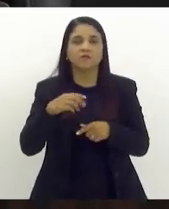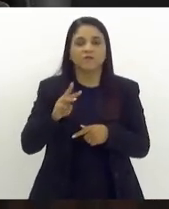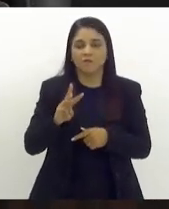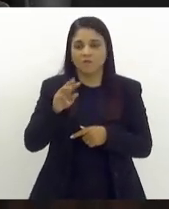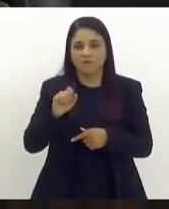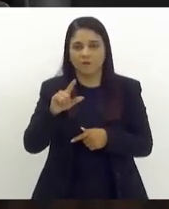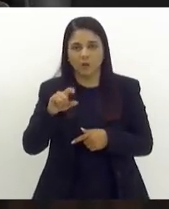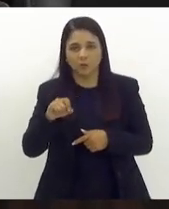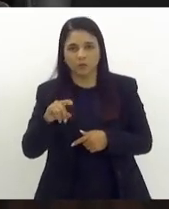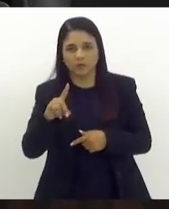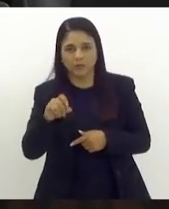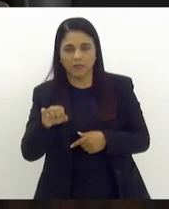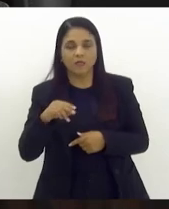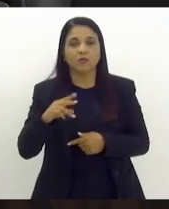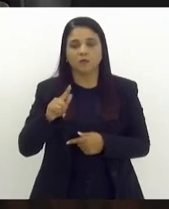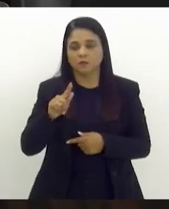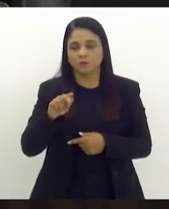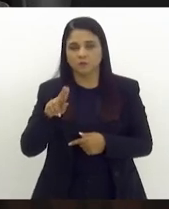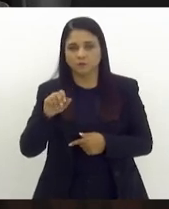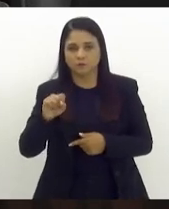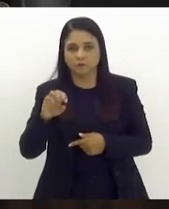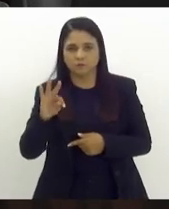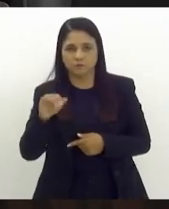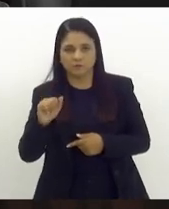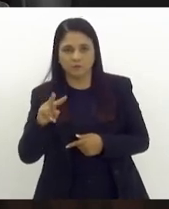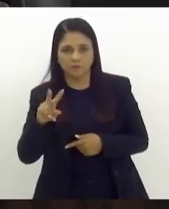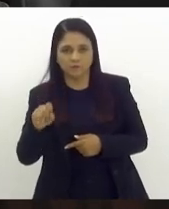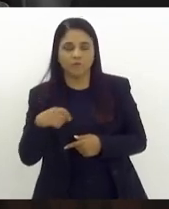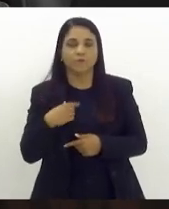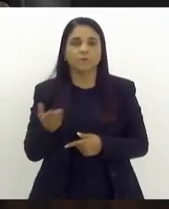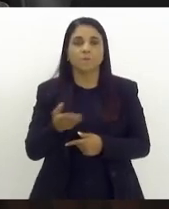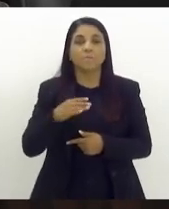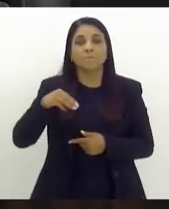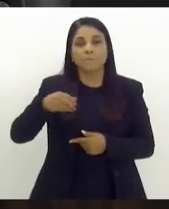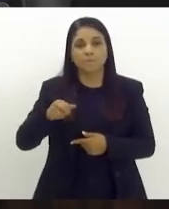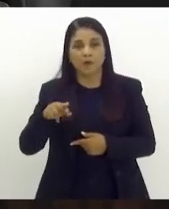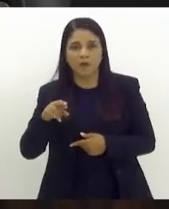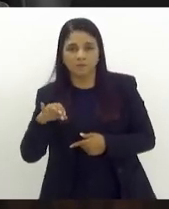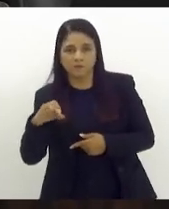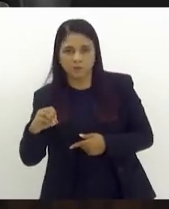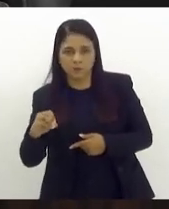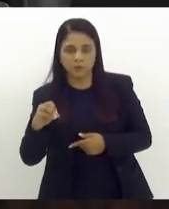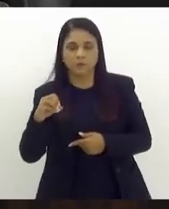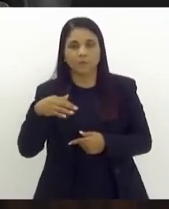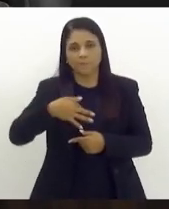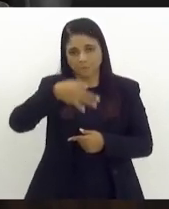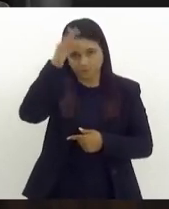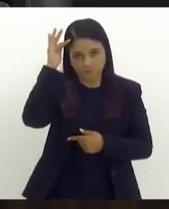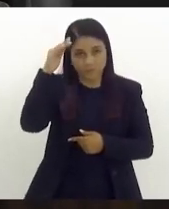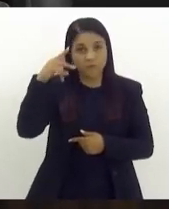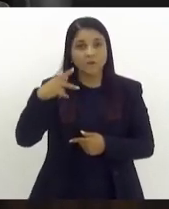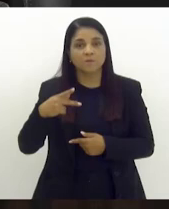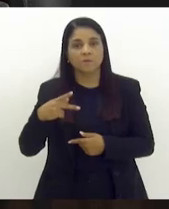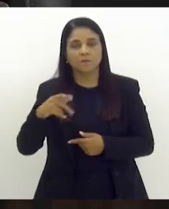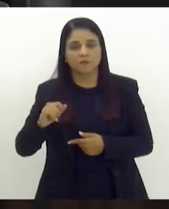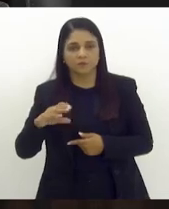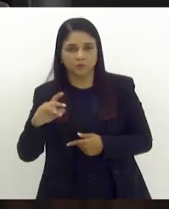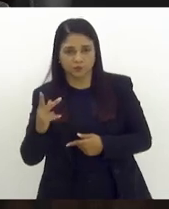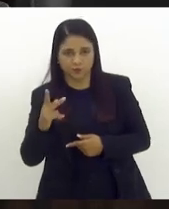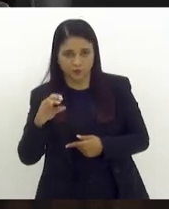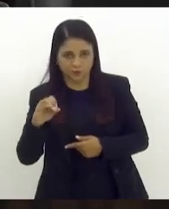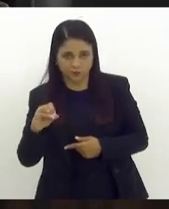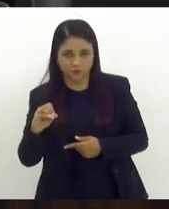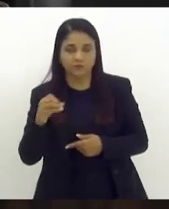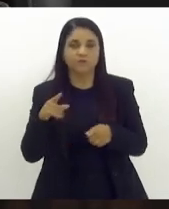Gustavo Schmidt, Mônica Francisco, Valdeque Carneiro e Márcio Pacheco. Pendente de pareceres das comissões de Constituição e